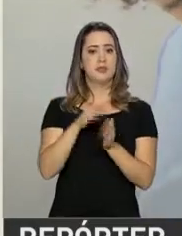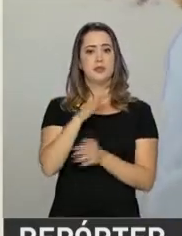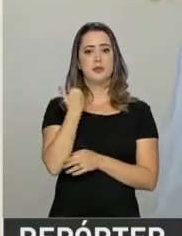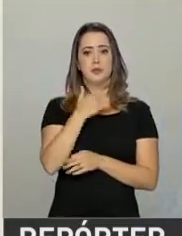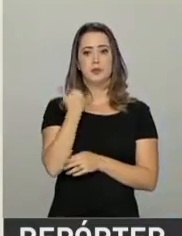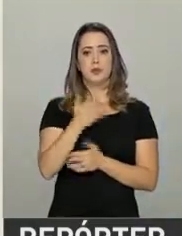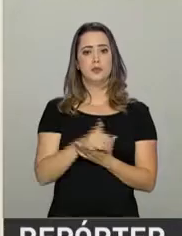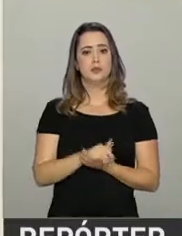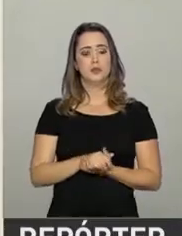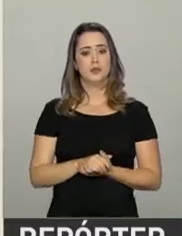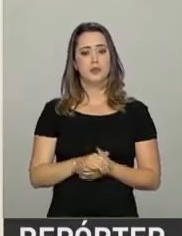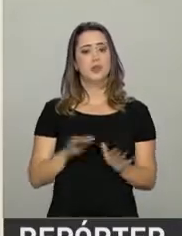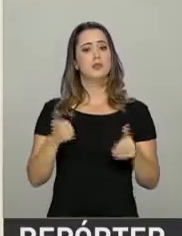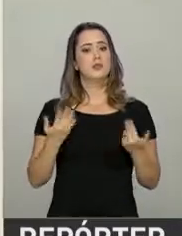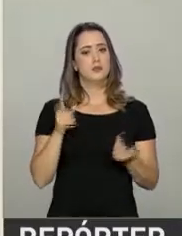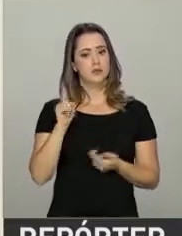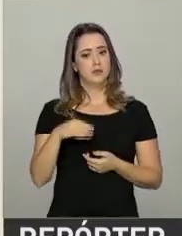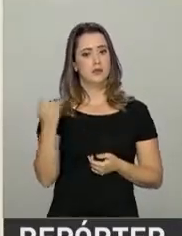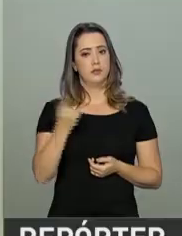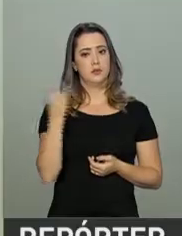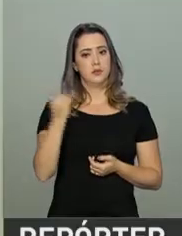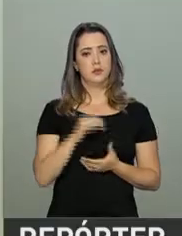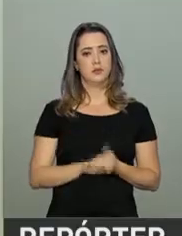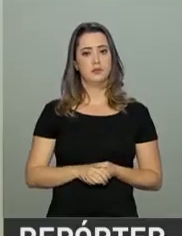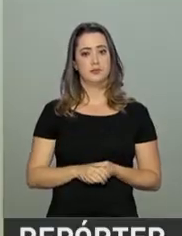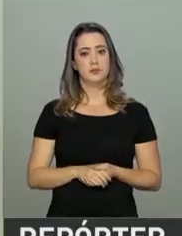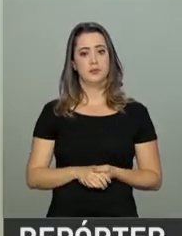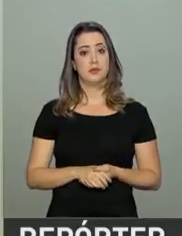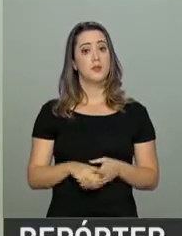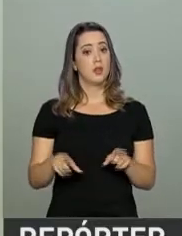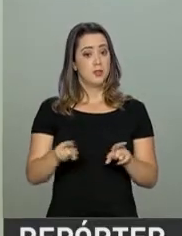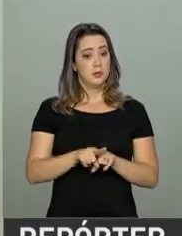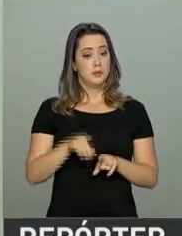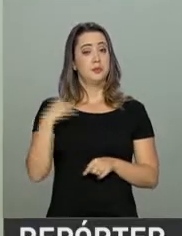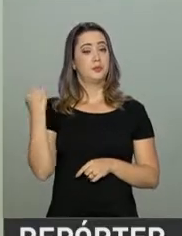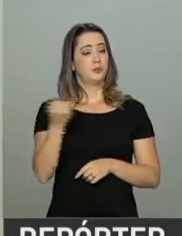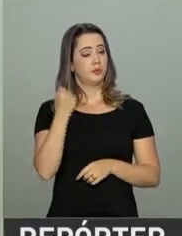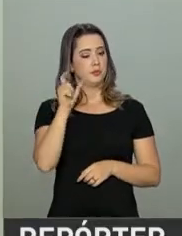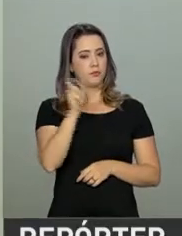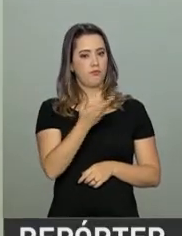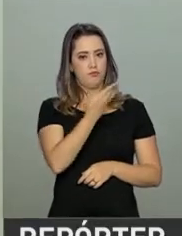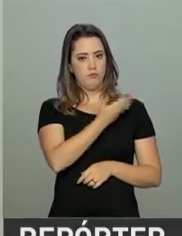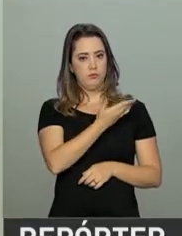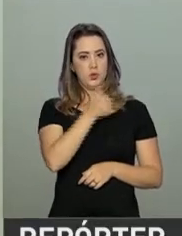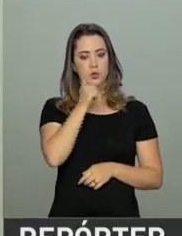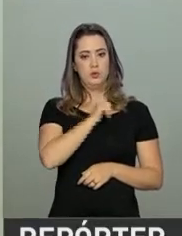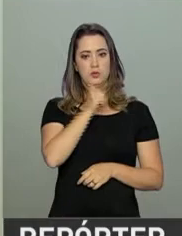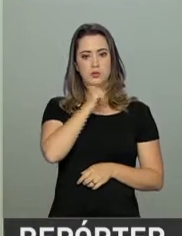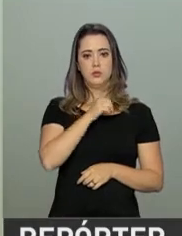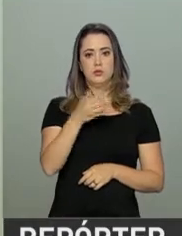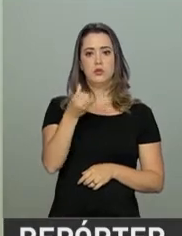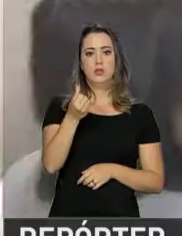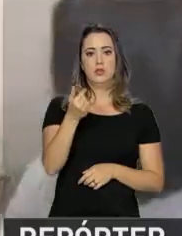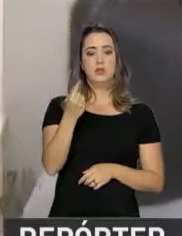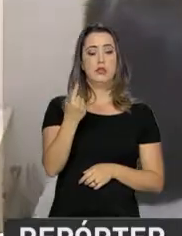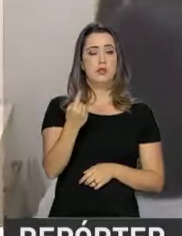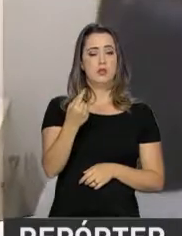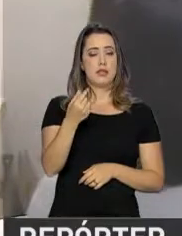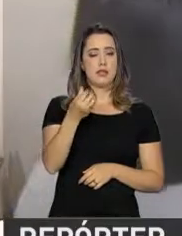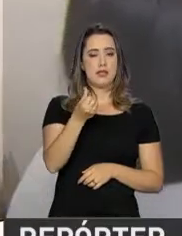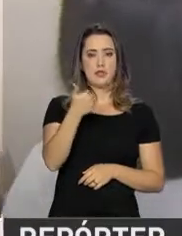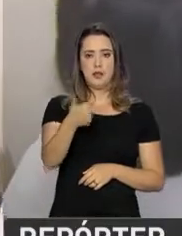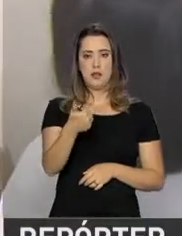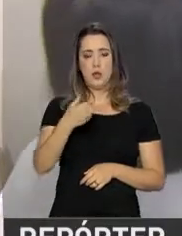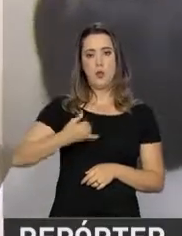isso não então acho essencial à prevenção a prevenção também é muito importante para walter aos 61 anos ele